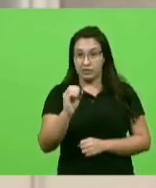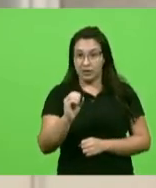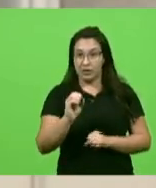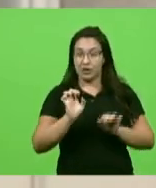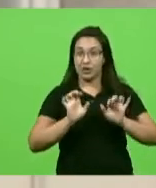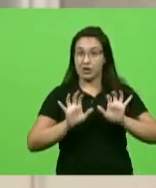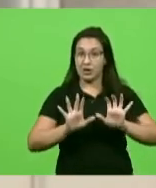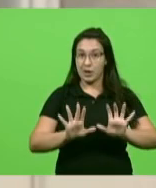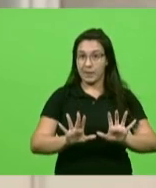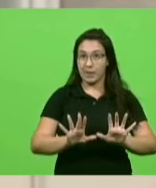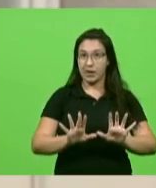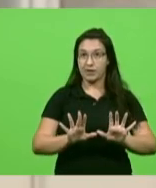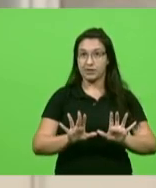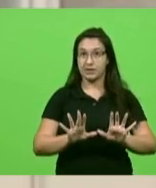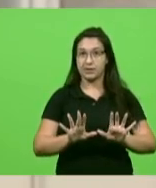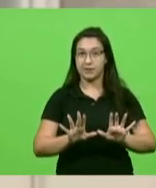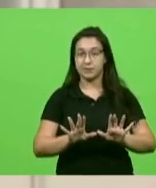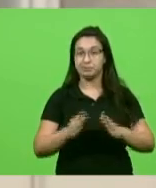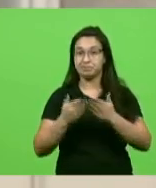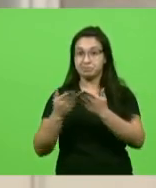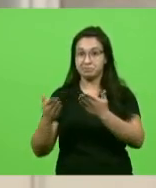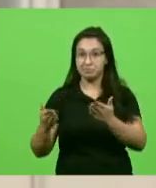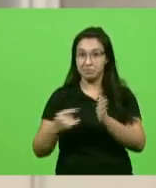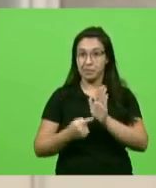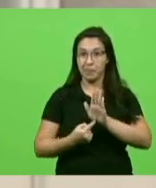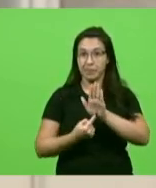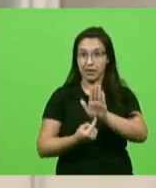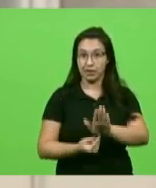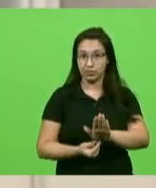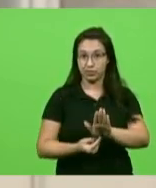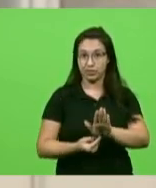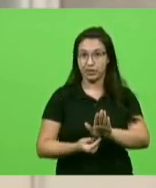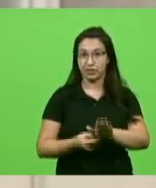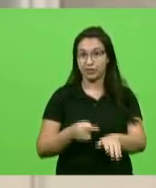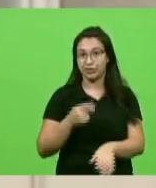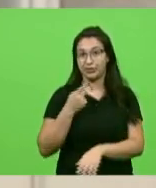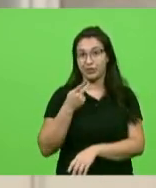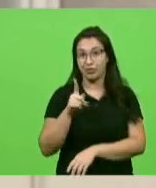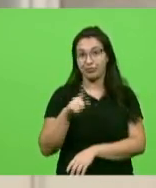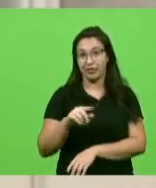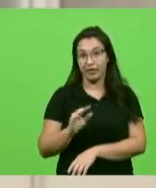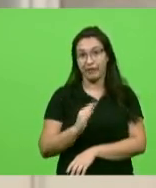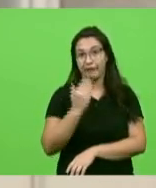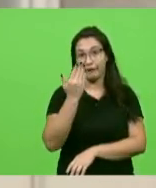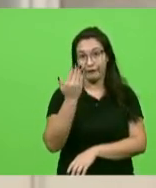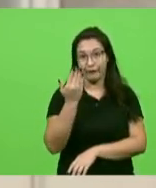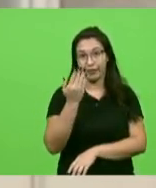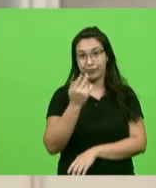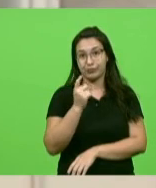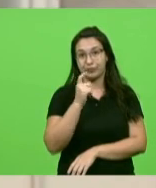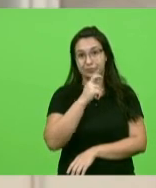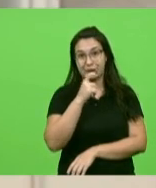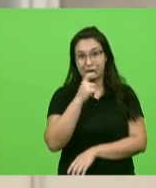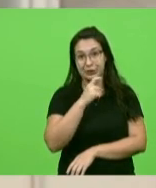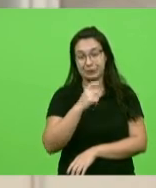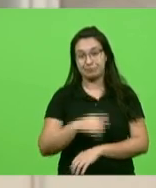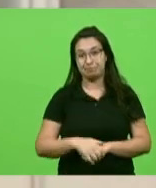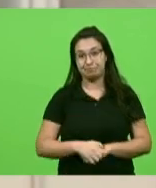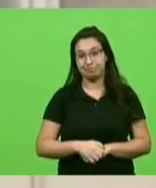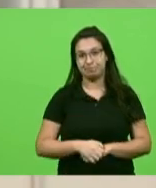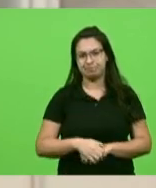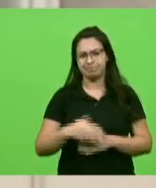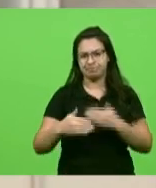segundo os denunciantes seria falso tô na fase de autorização